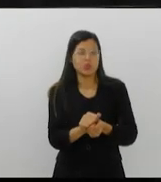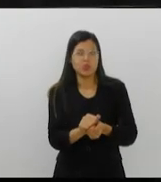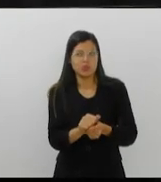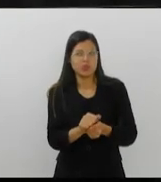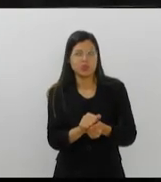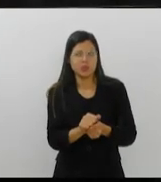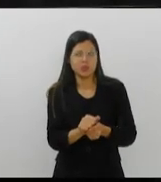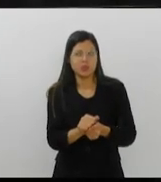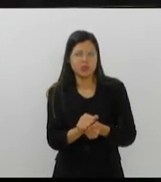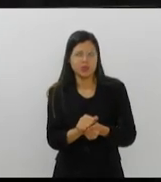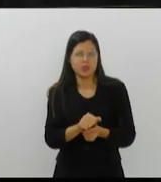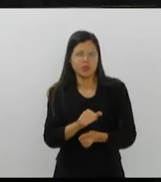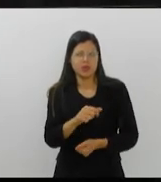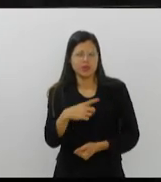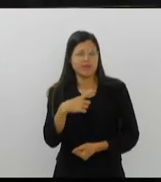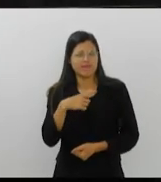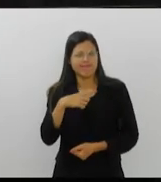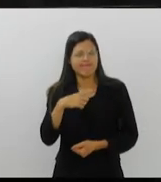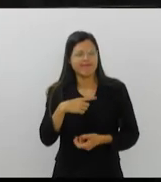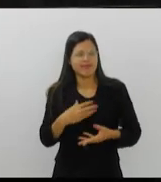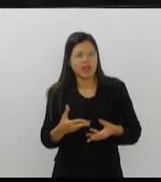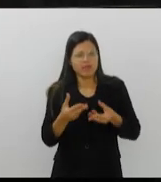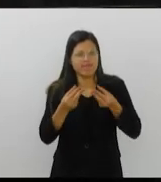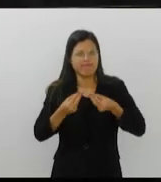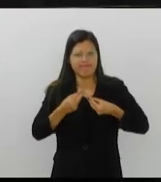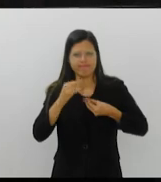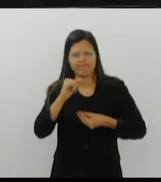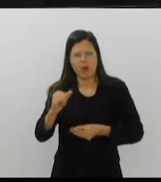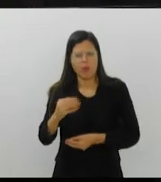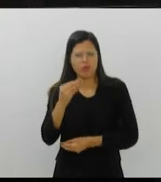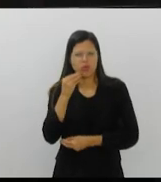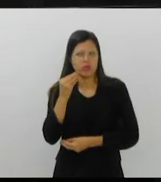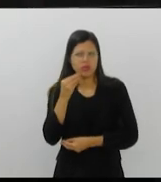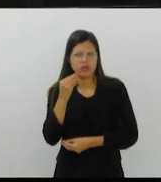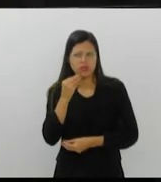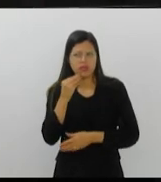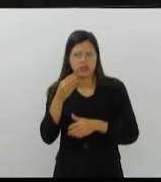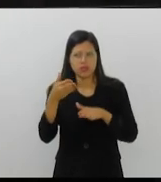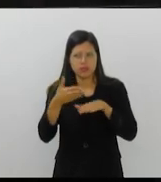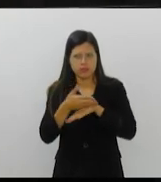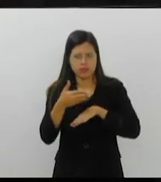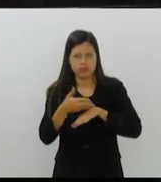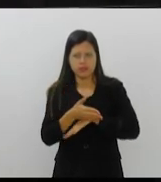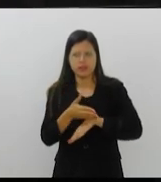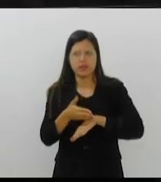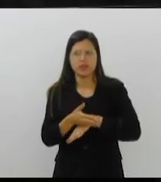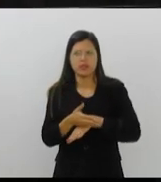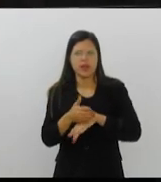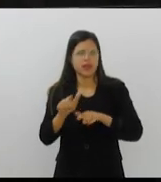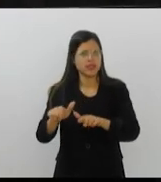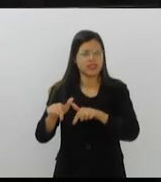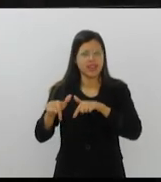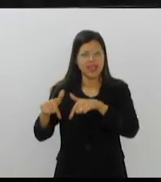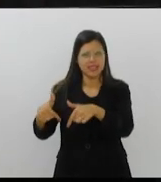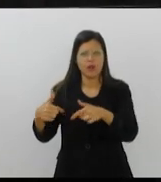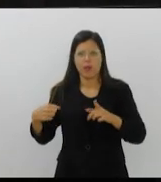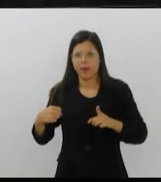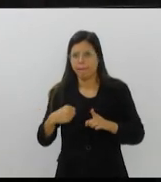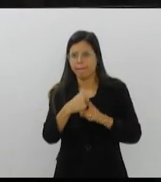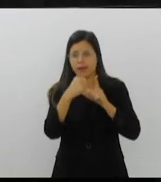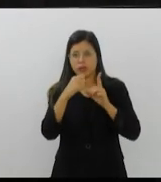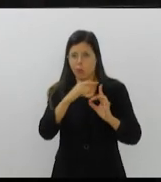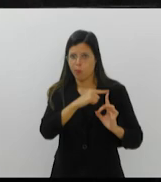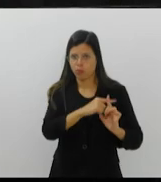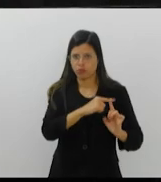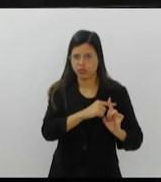tem me proporcionado oportunidades de participar de iniciativas que impactam positivamente a